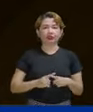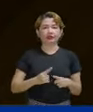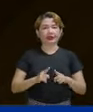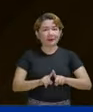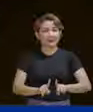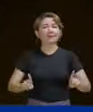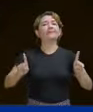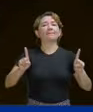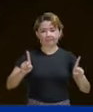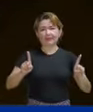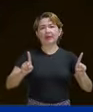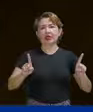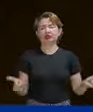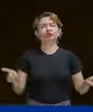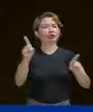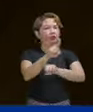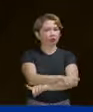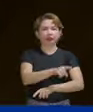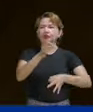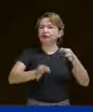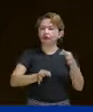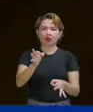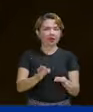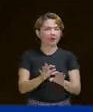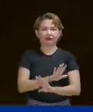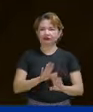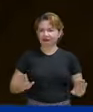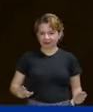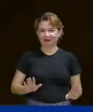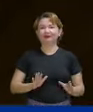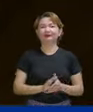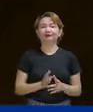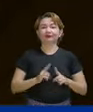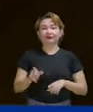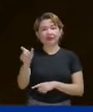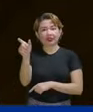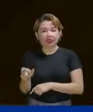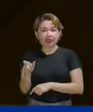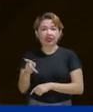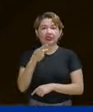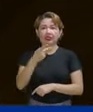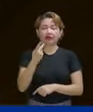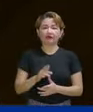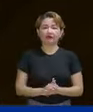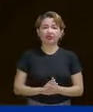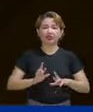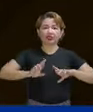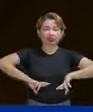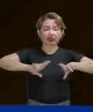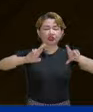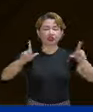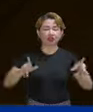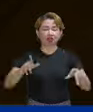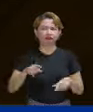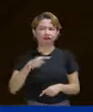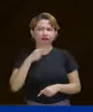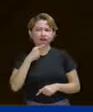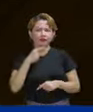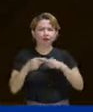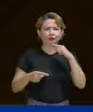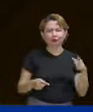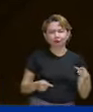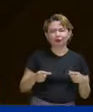que não configura contradição no julgamento. Ora, o que a embargante questiona é a divergência entre os julgadores, e não